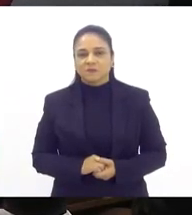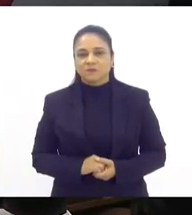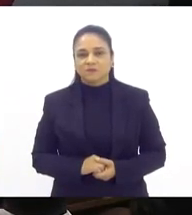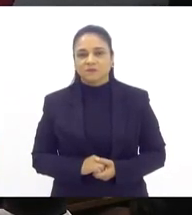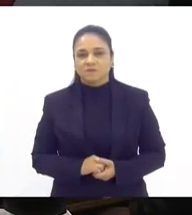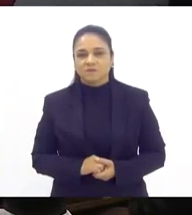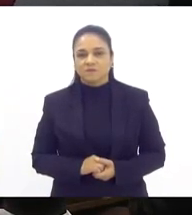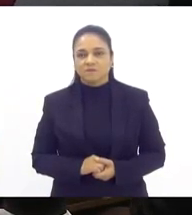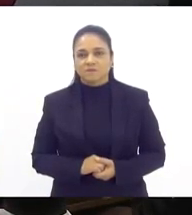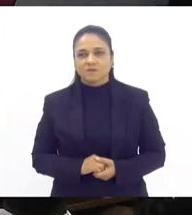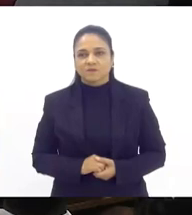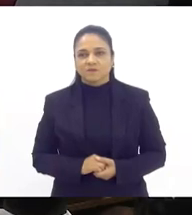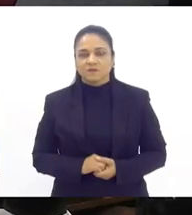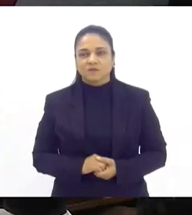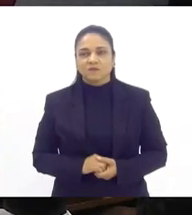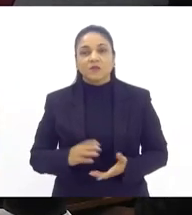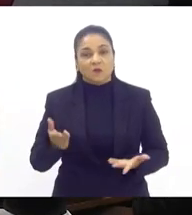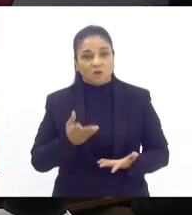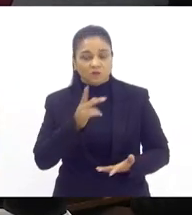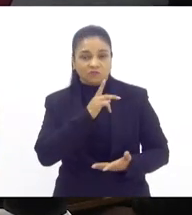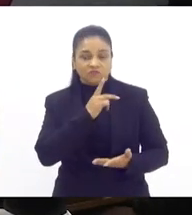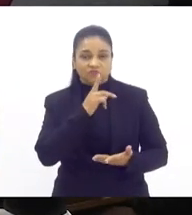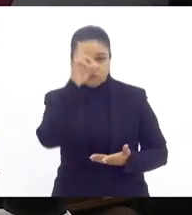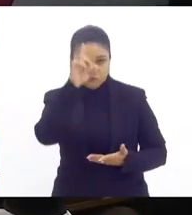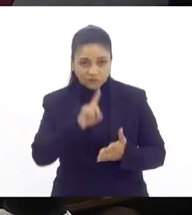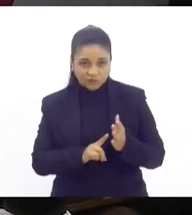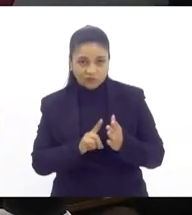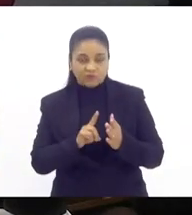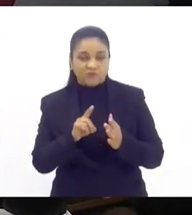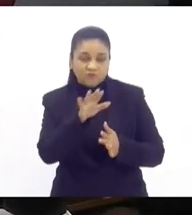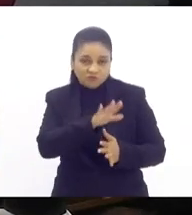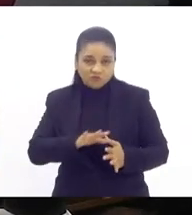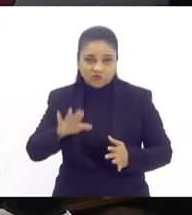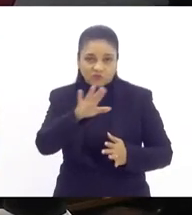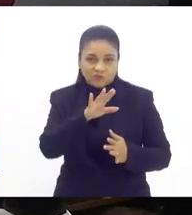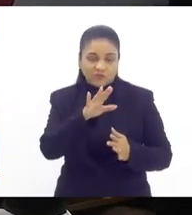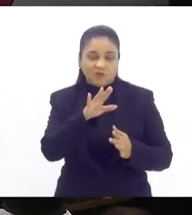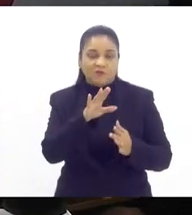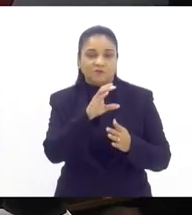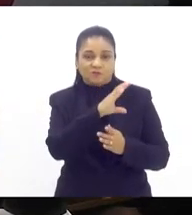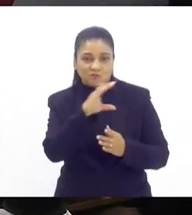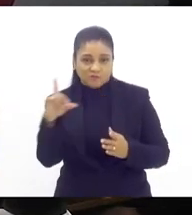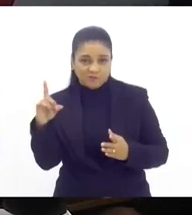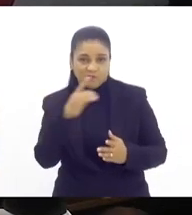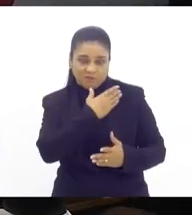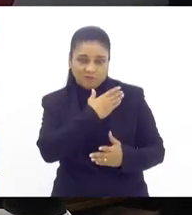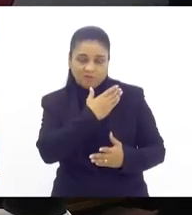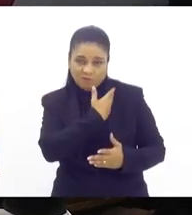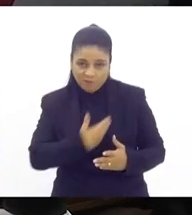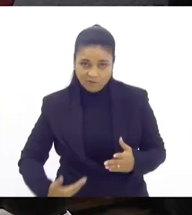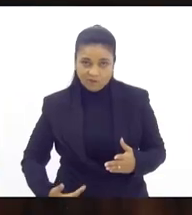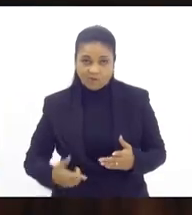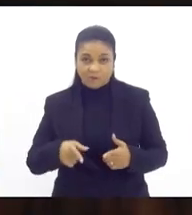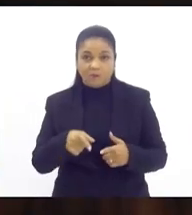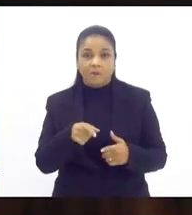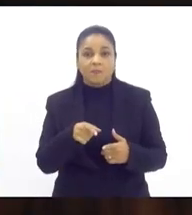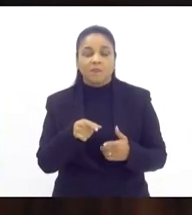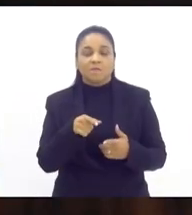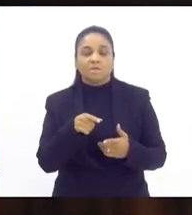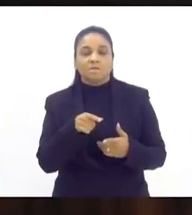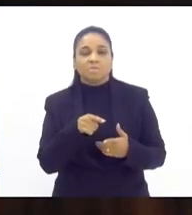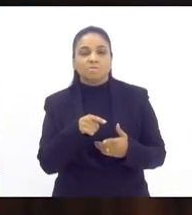tá ouvindo se hoje na diretoria Geral de diversões públicas lá a gente fez